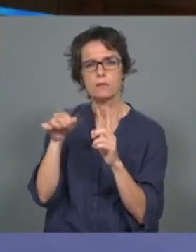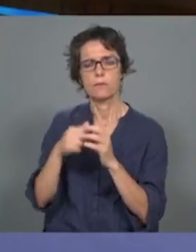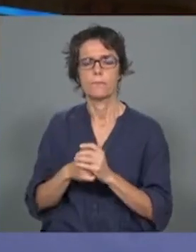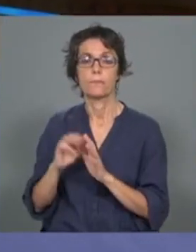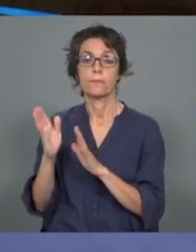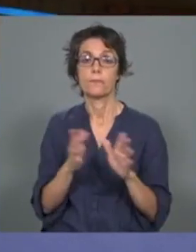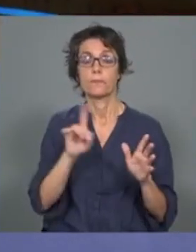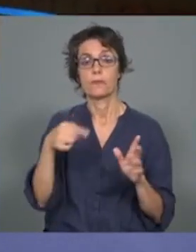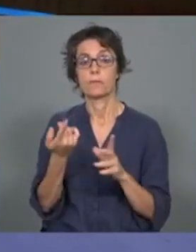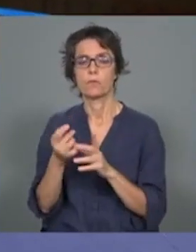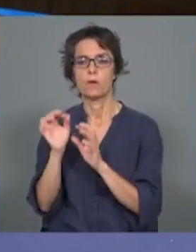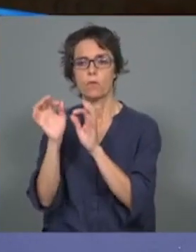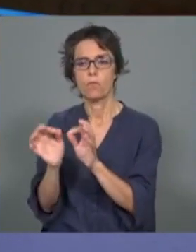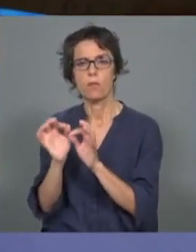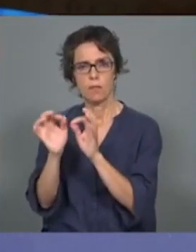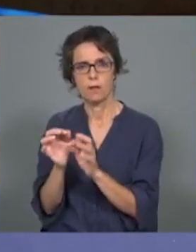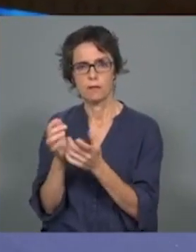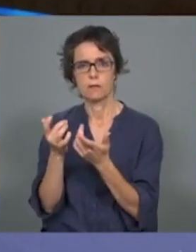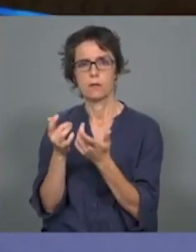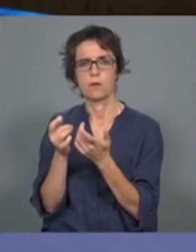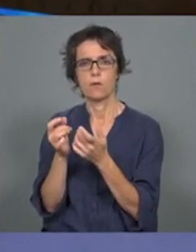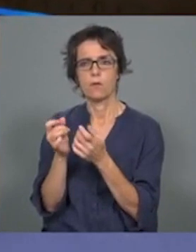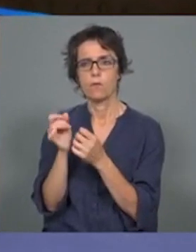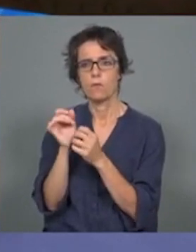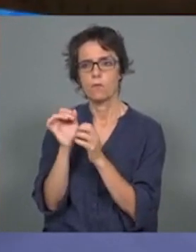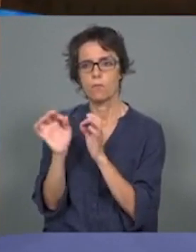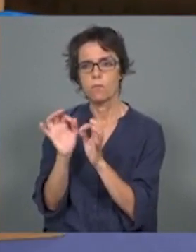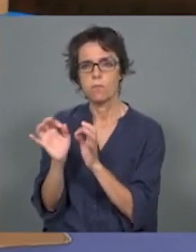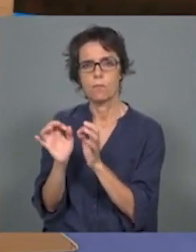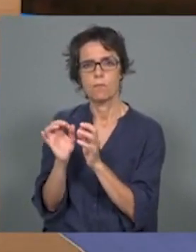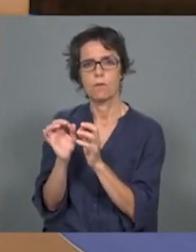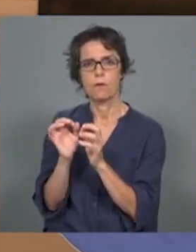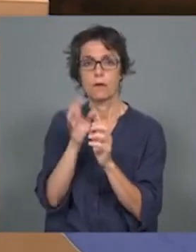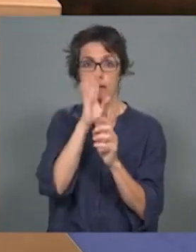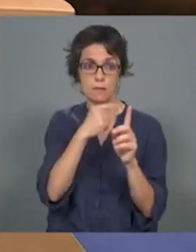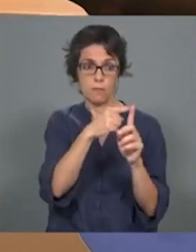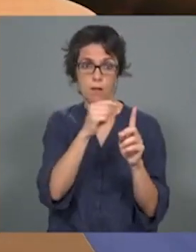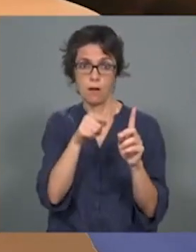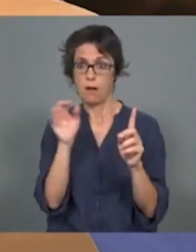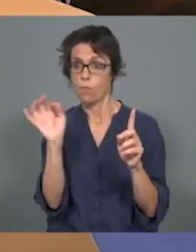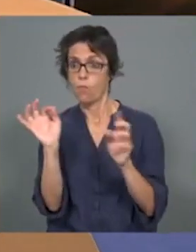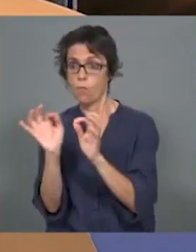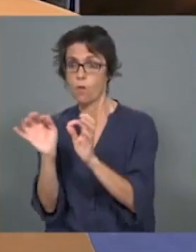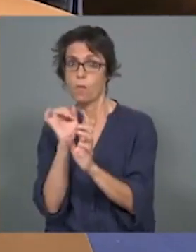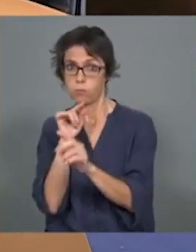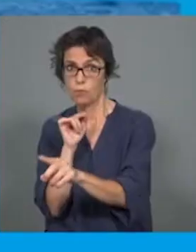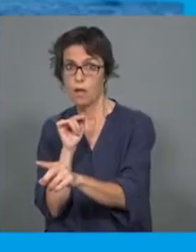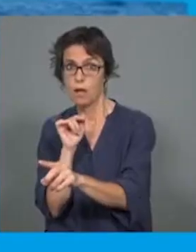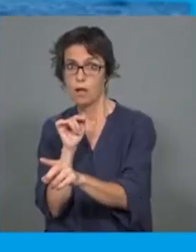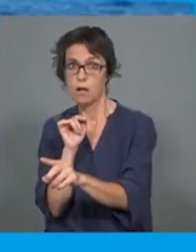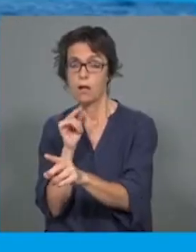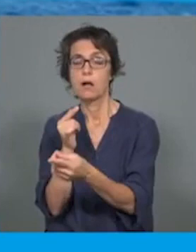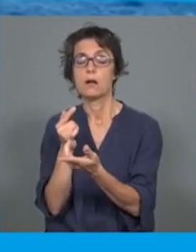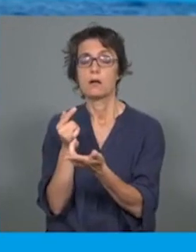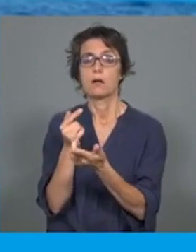de tratamento da dor, portanto, se há possibilidade de medir, se temos recursos, então como é que nós podemos então